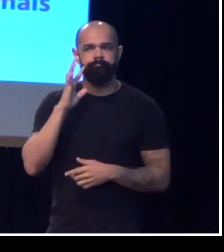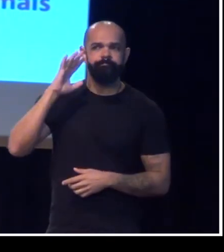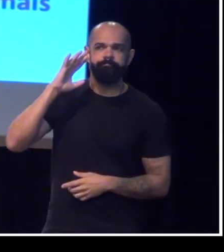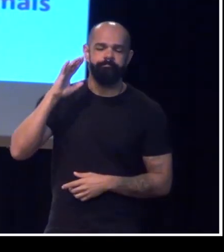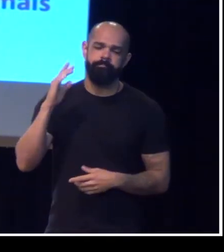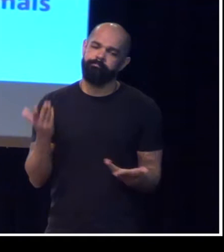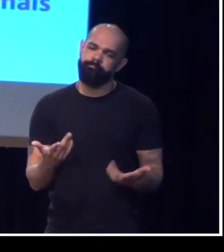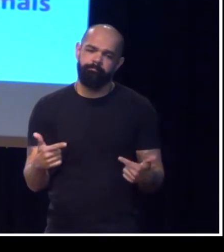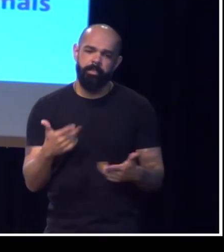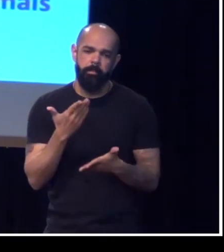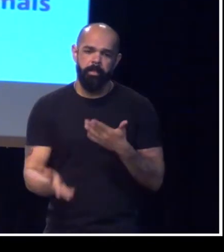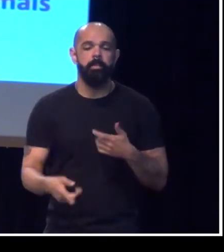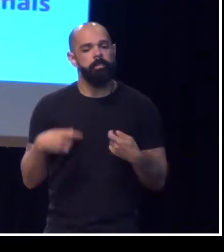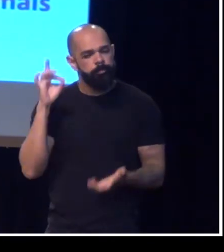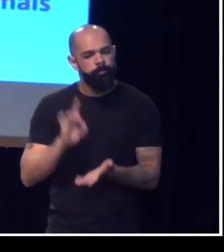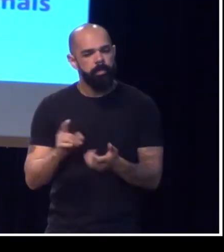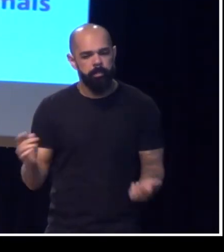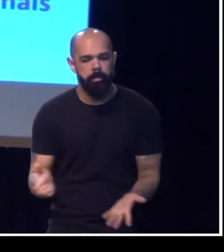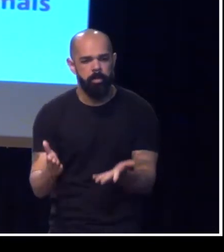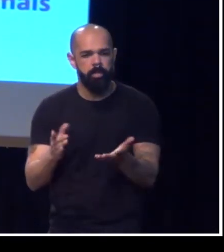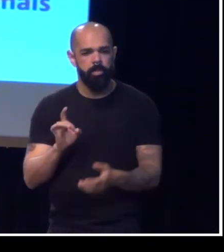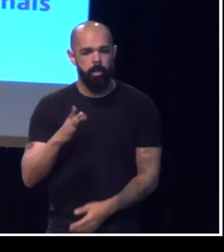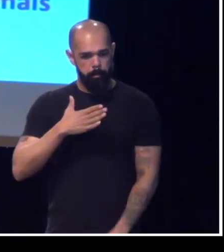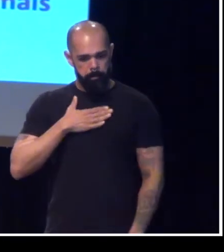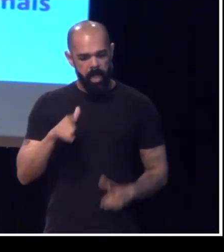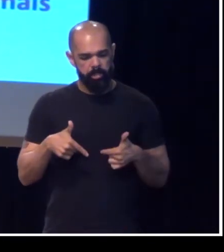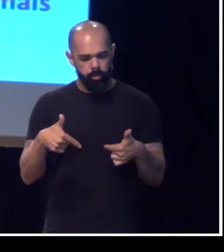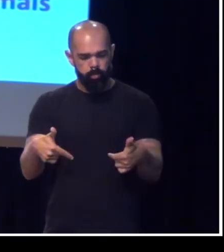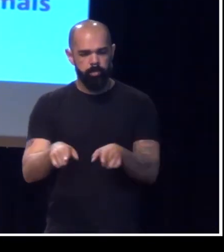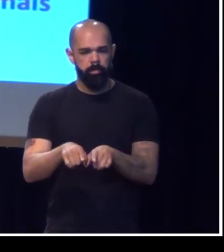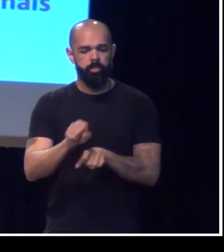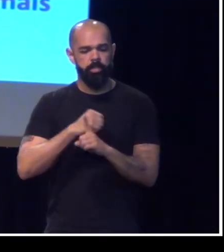quero, de fato, proporcionar, não só com a minha atitude, uma sociedade mais